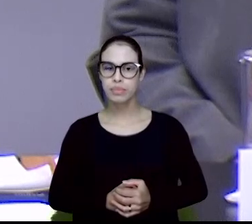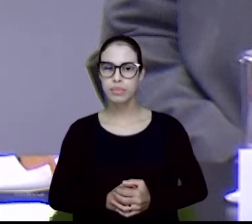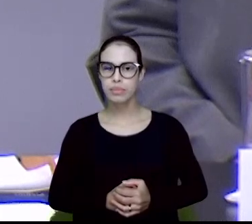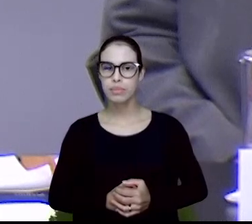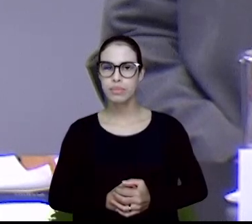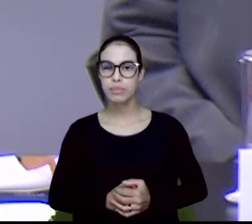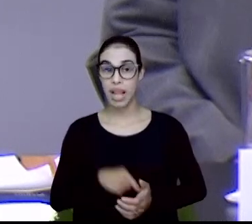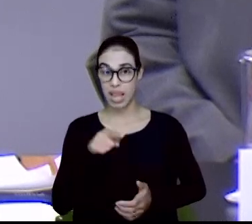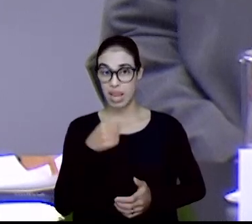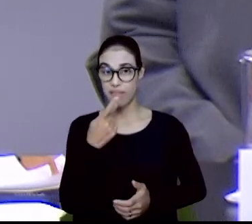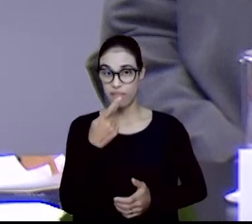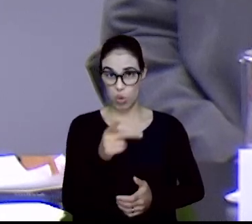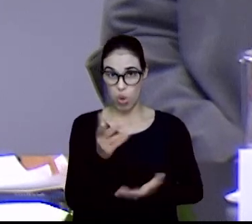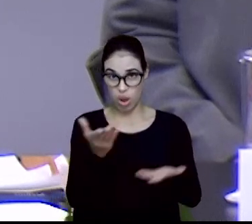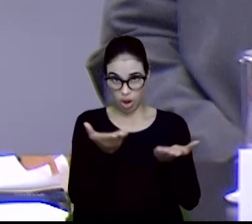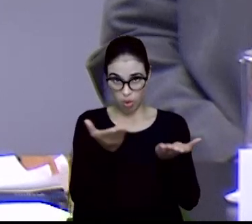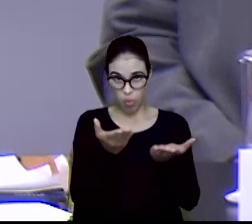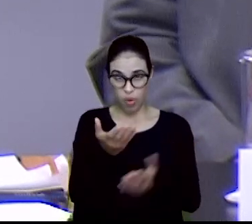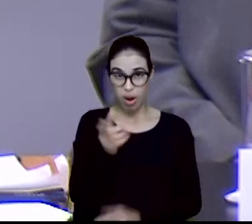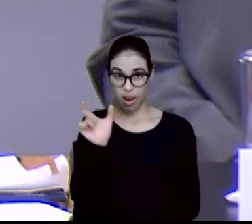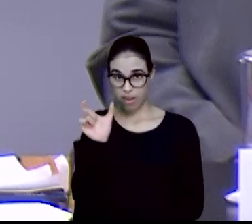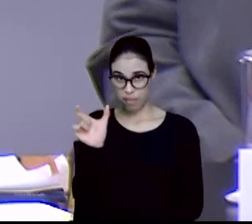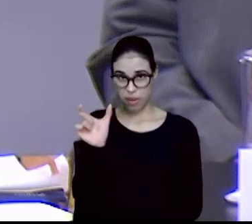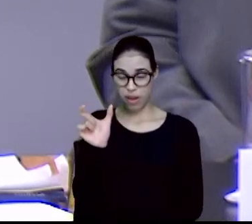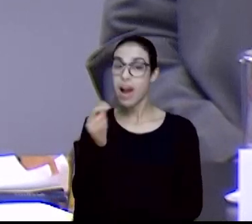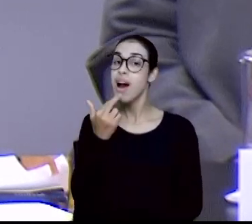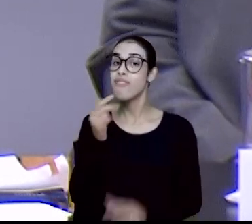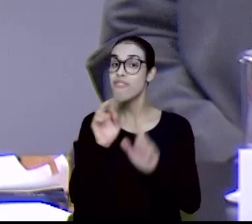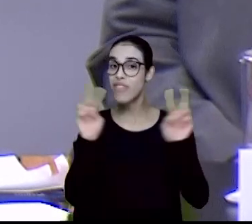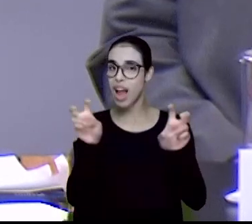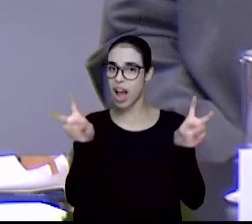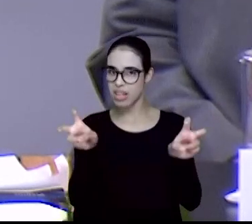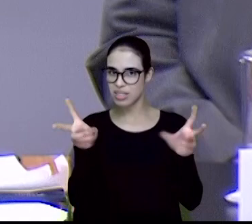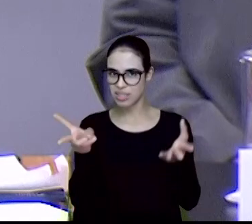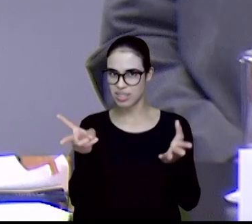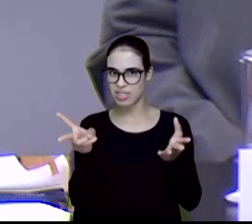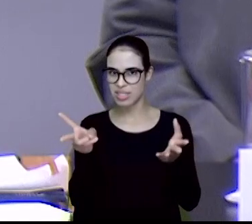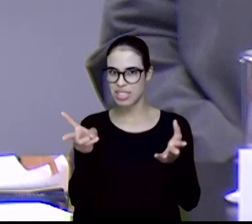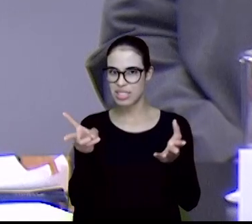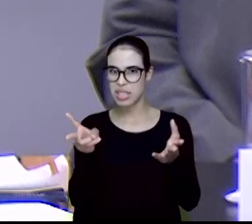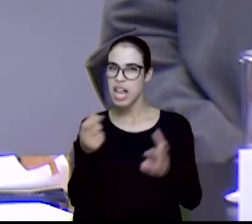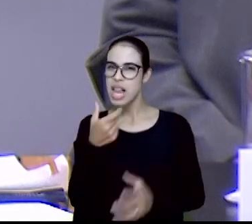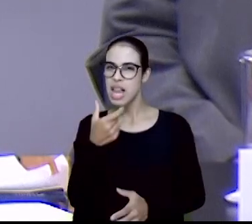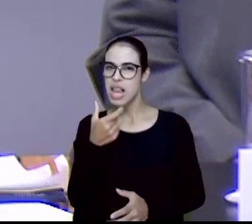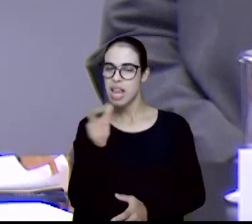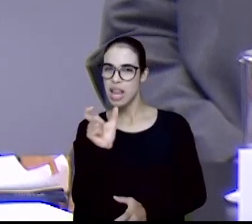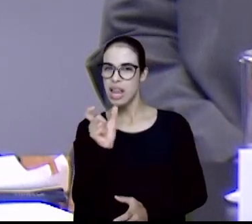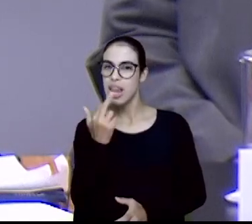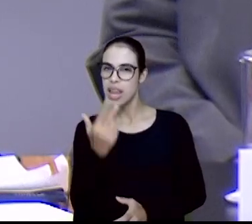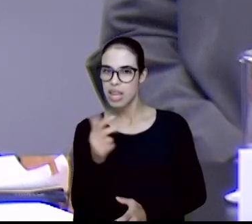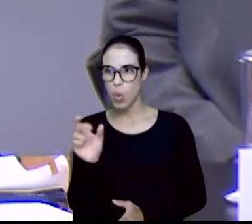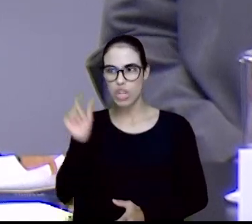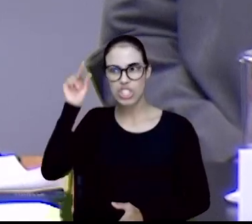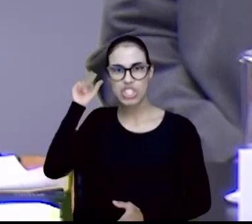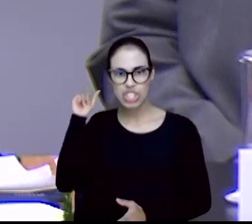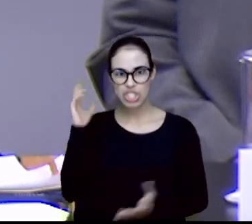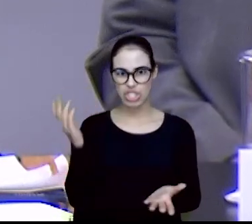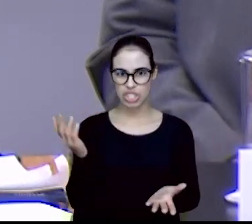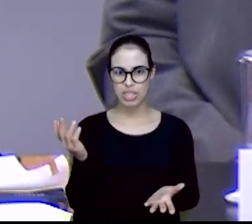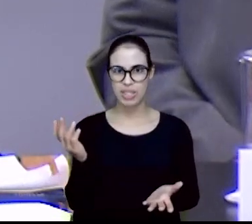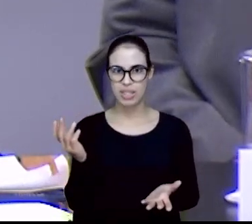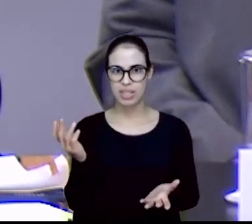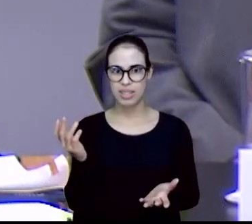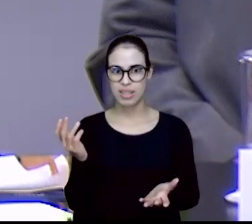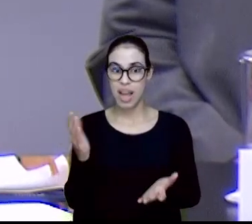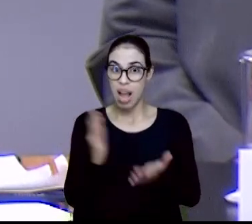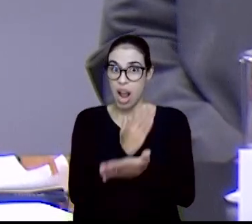dormientibus non socorret ius, que é o direito não socorre aos que dormem, não vai traduzir como camarão que dorme a onda leva.